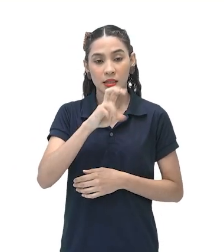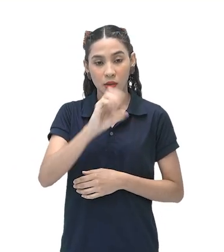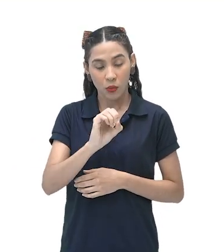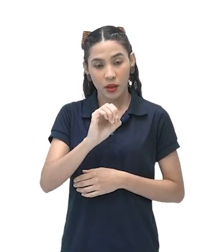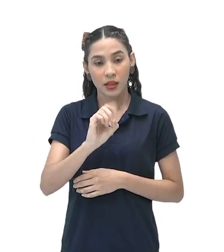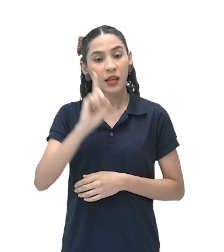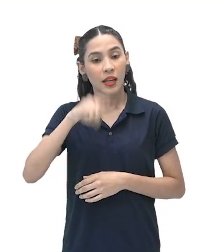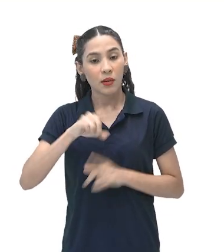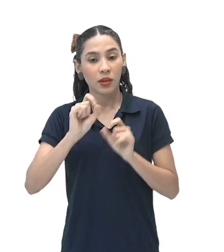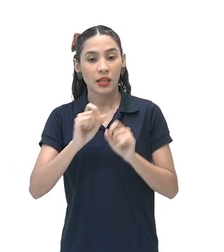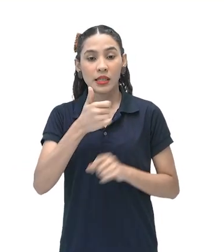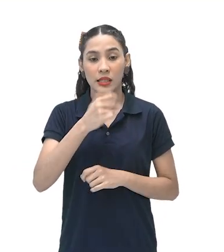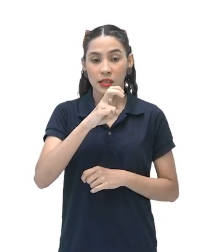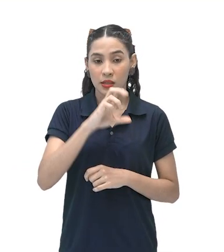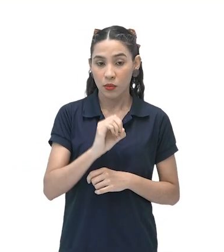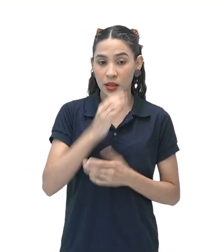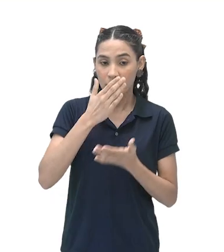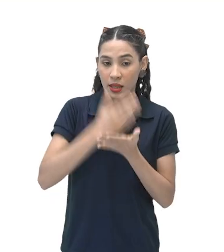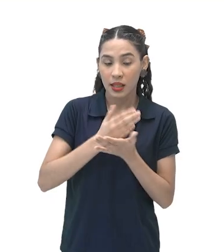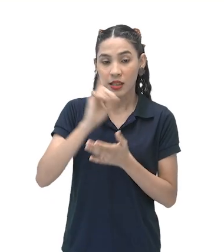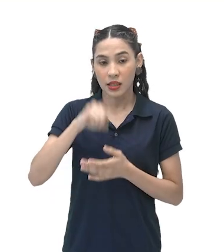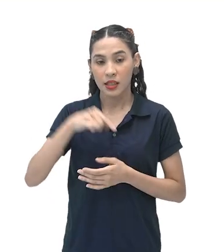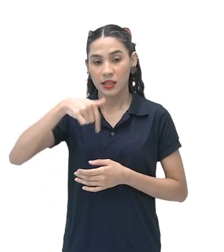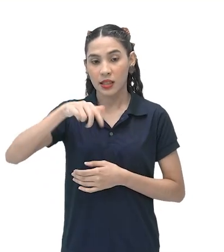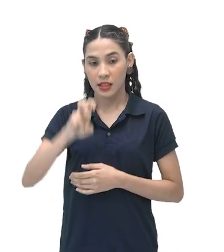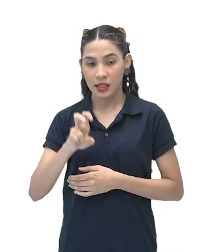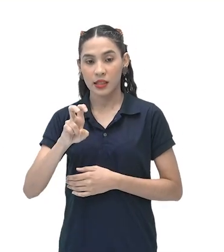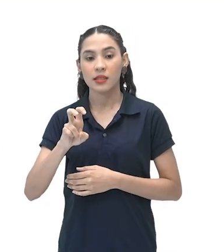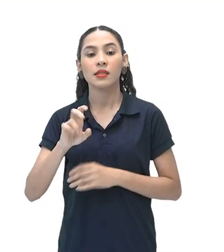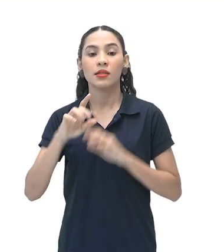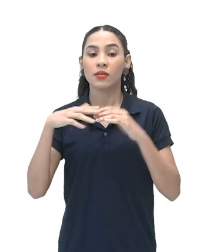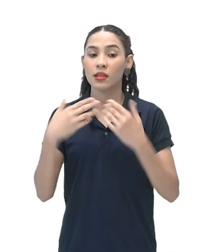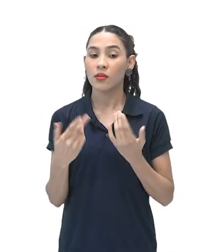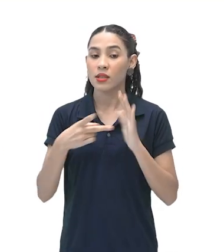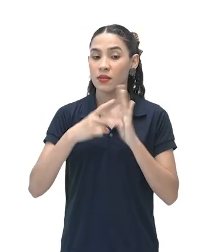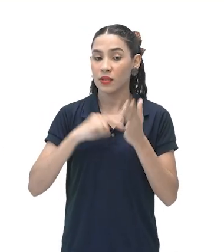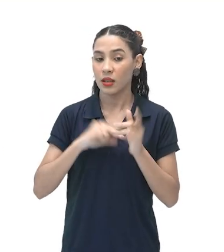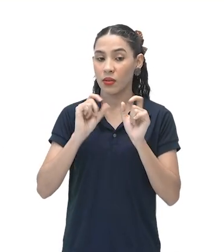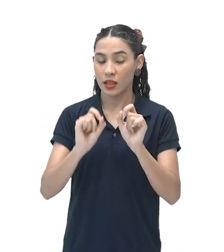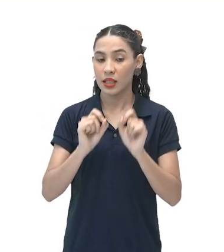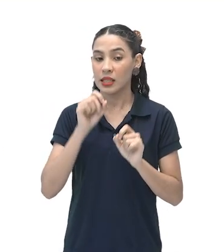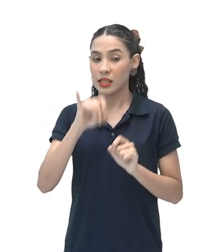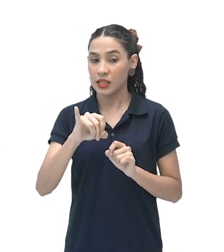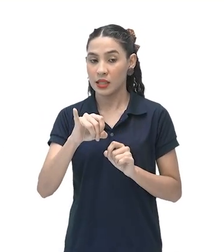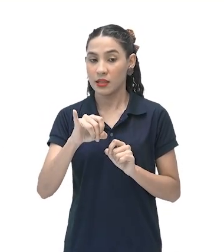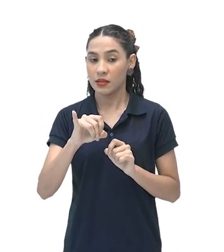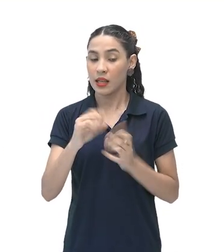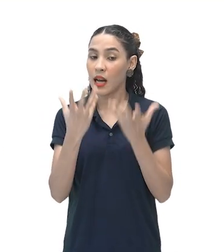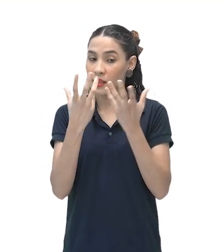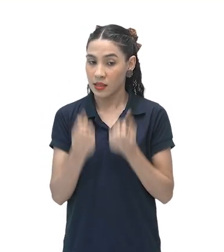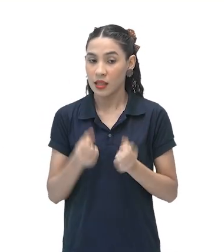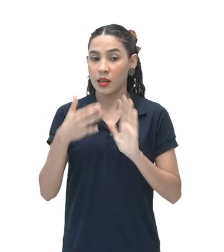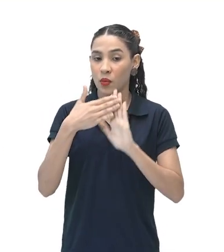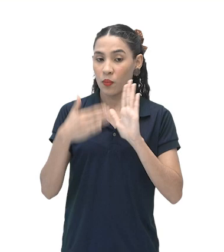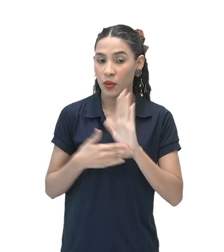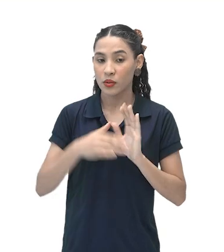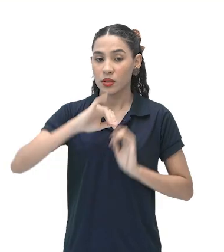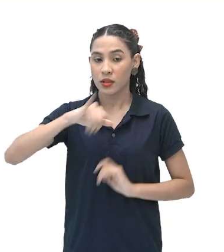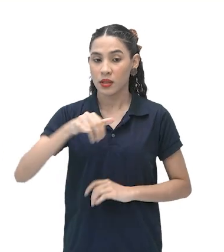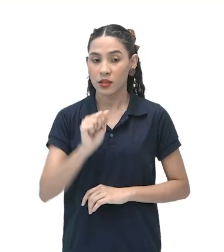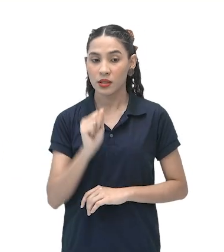150? A metade de 150 é 75. Ou seja, se o vendedor